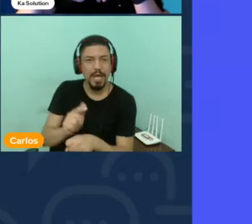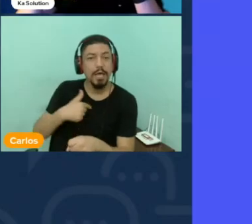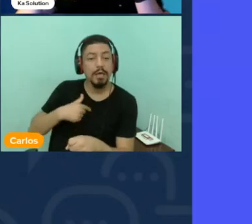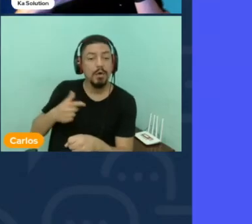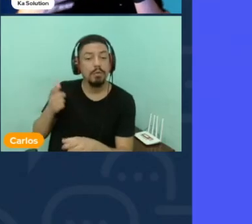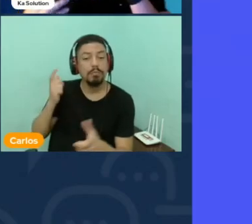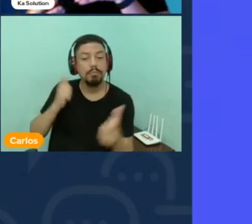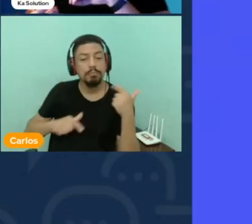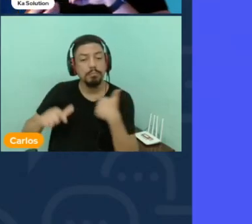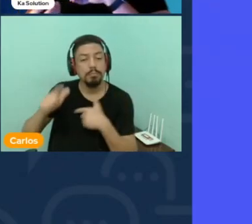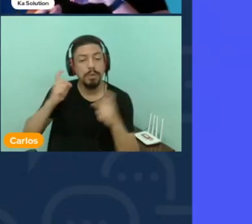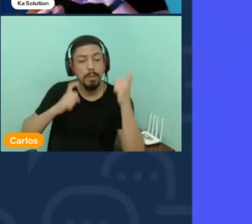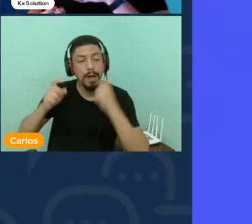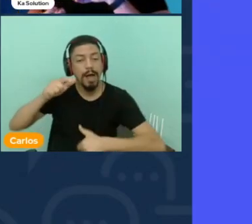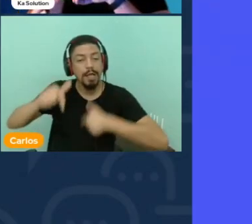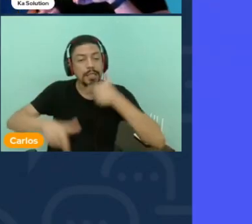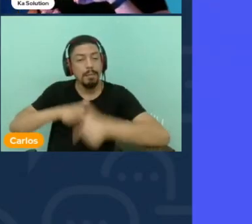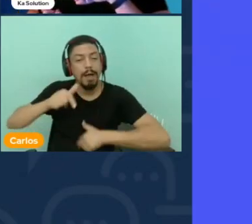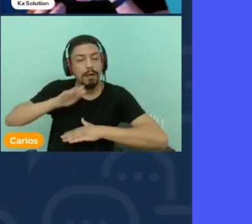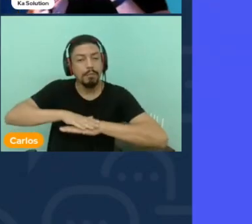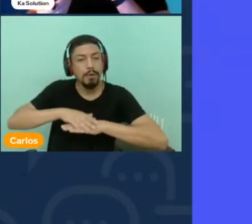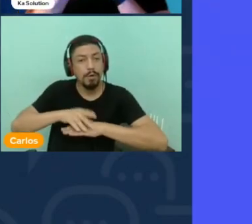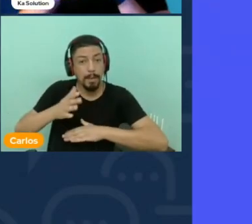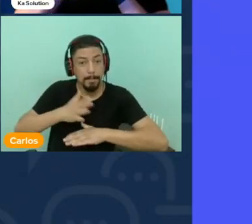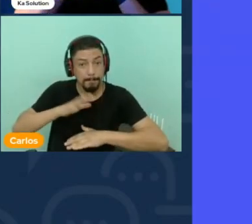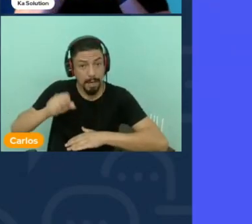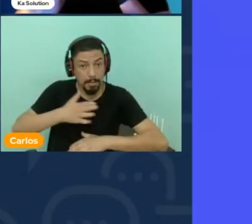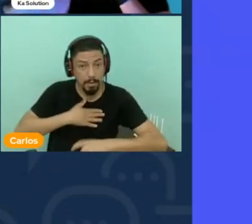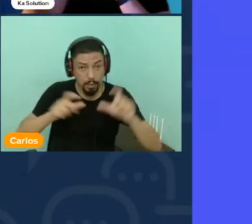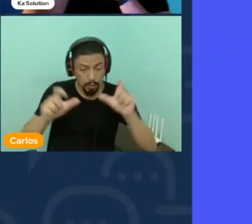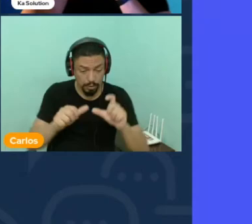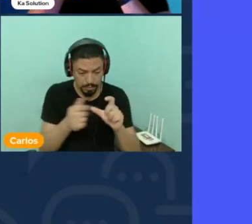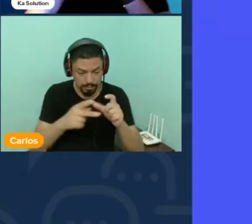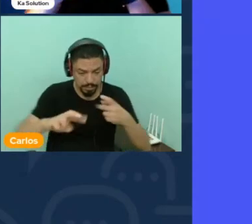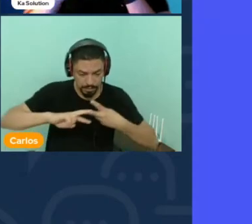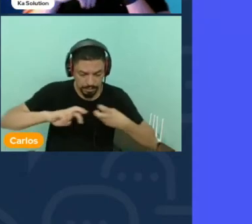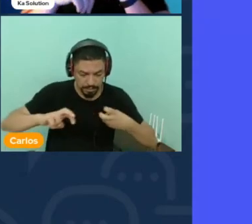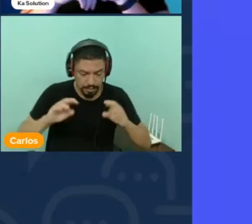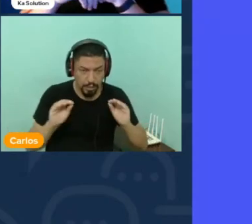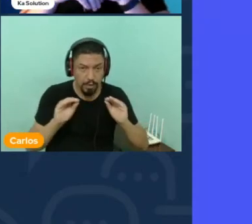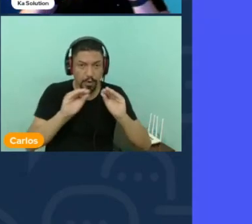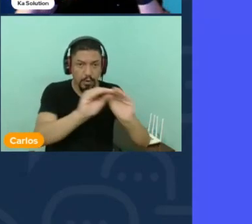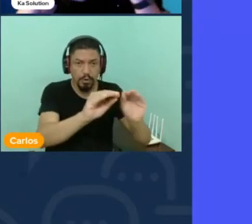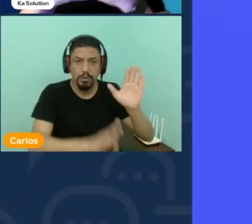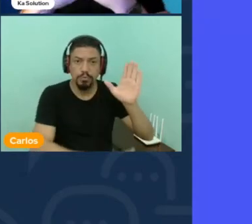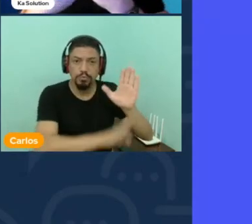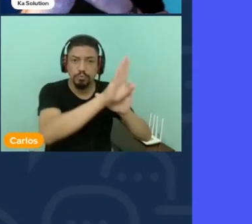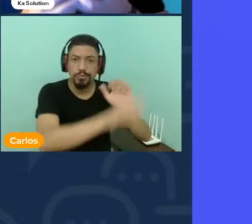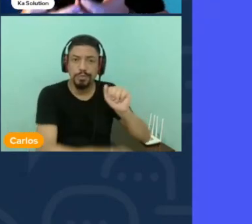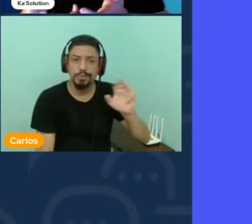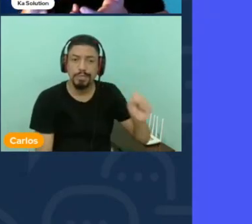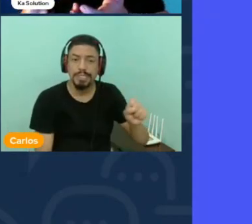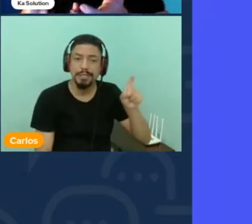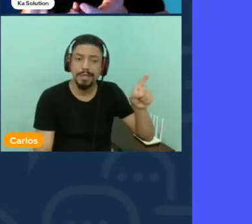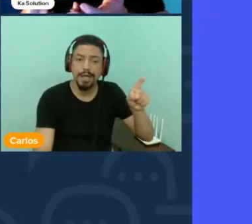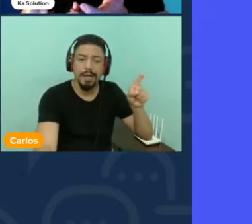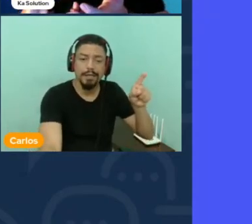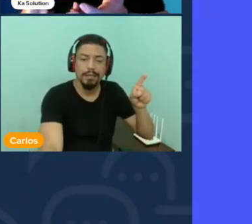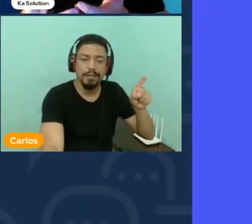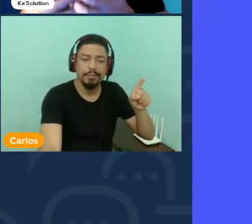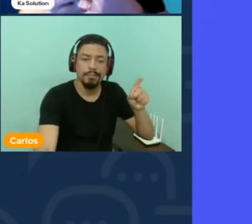nessa história? Eu apenas pego o meu código da minha aplicação e coloco na AWS para que ela seja